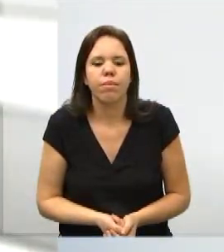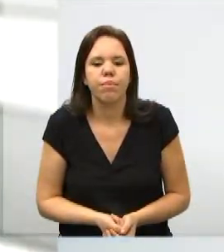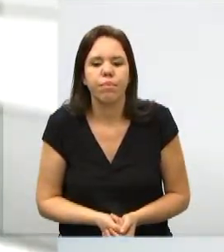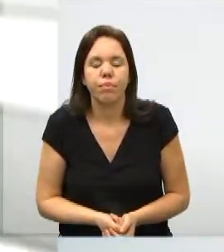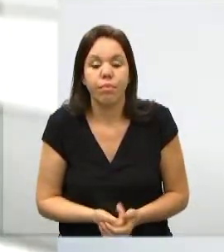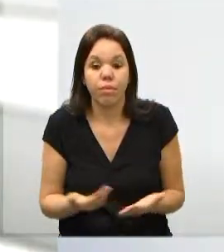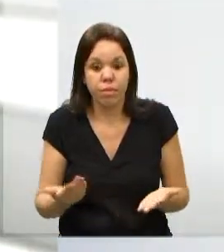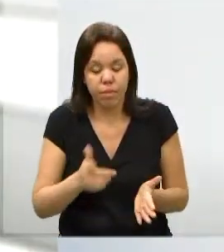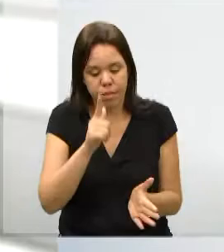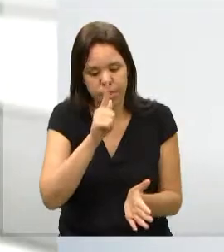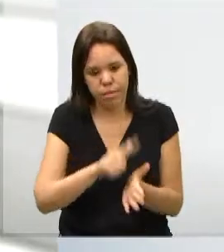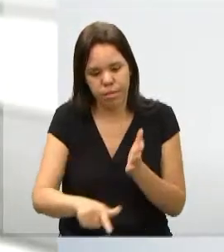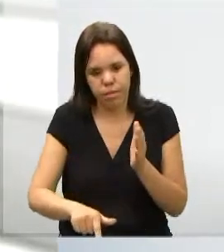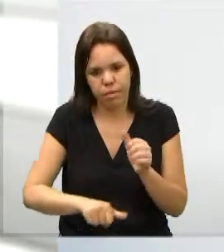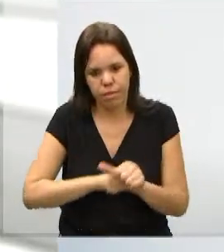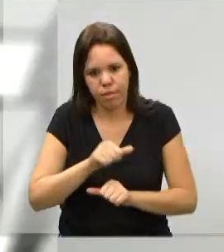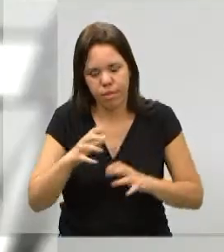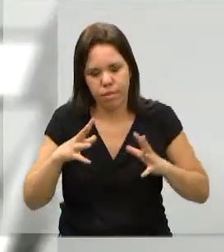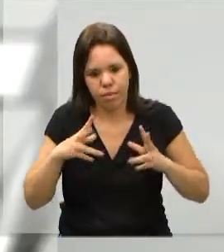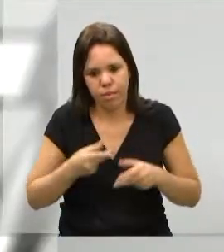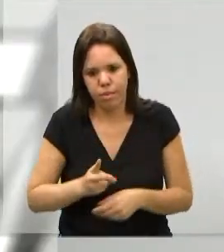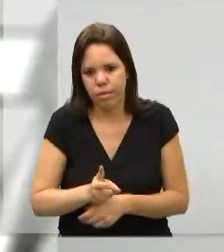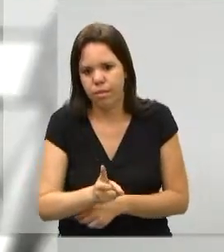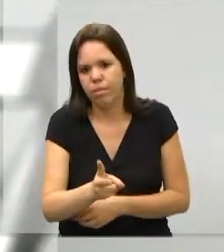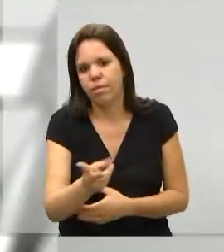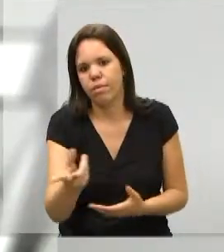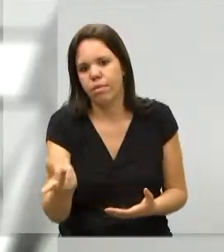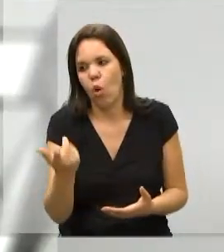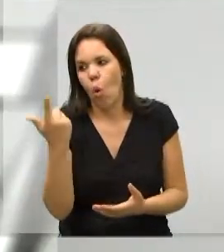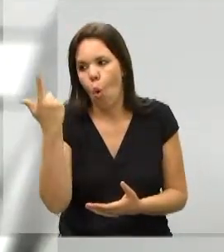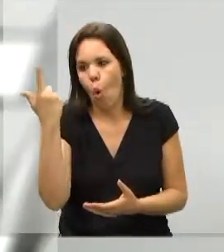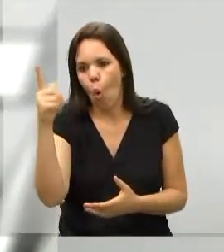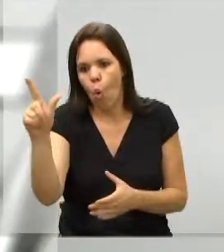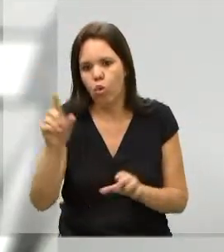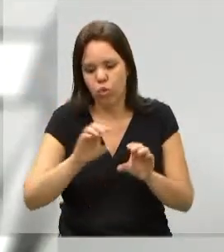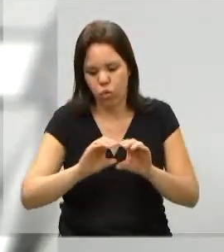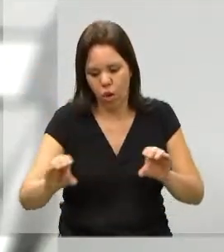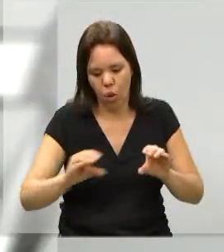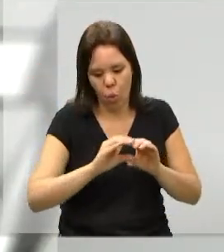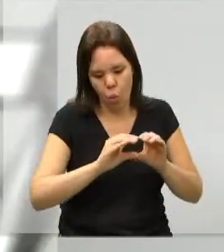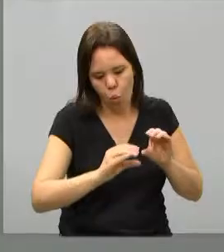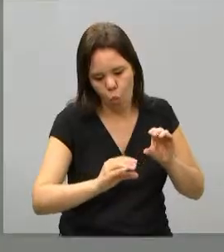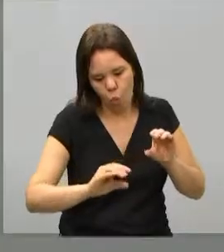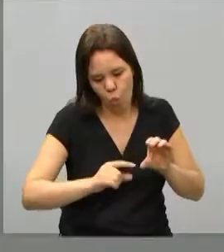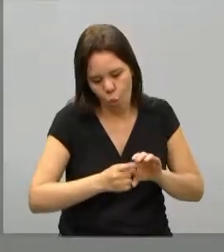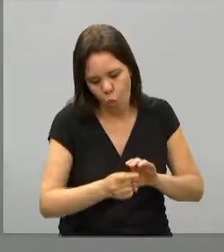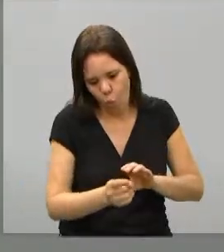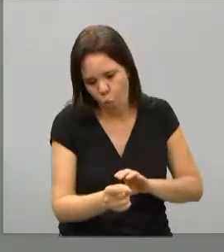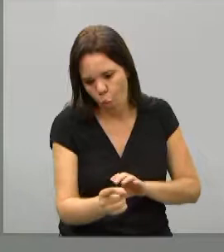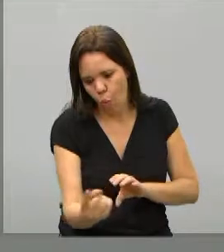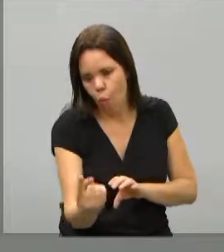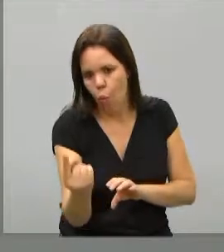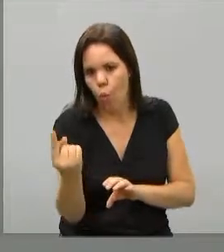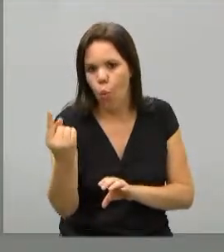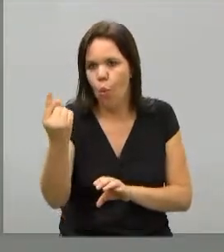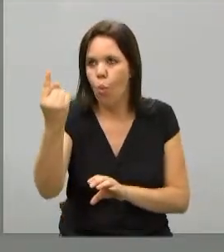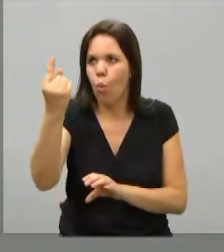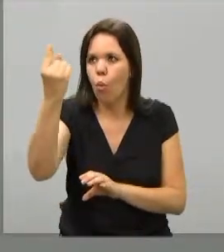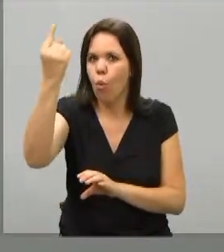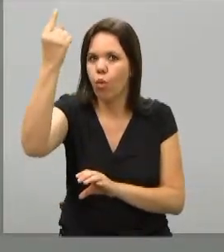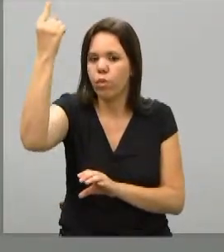Agora mais limpa, Cristalina continuou passando por outros canos, até chegar em um tanque bem alto na